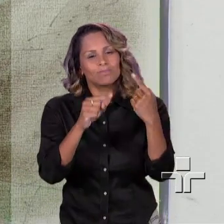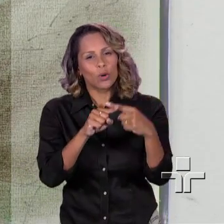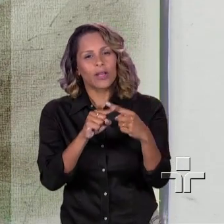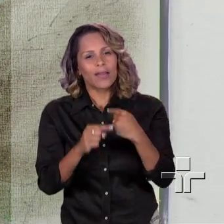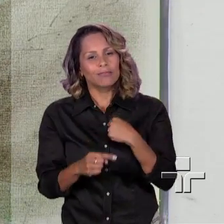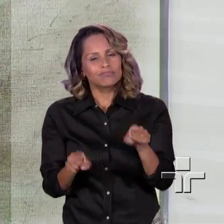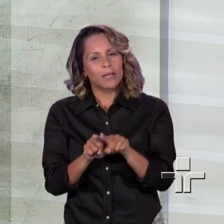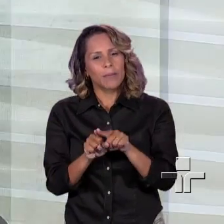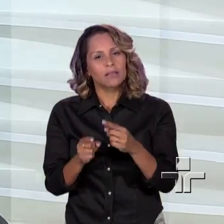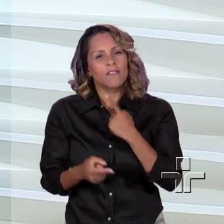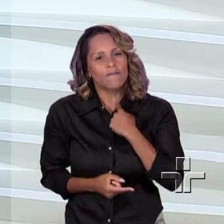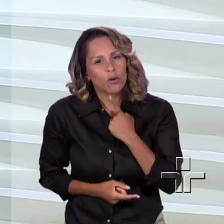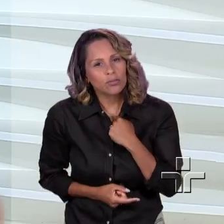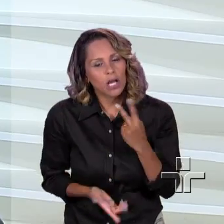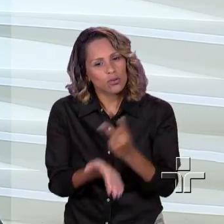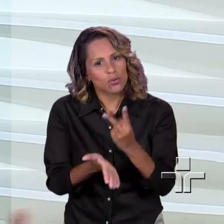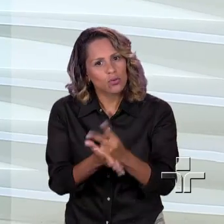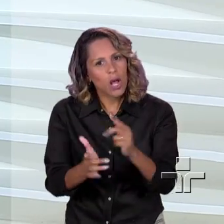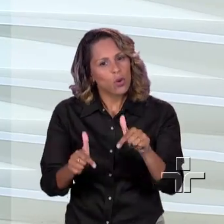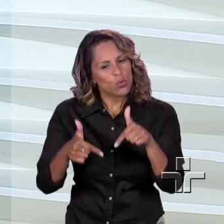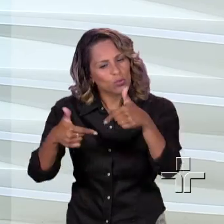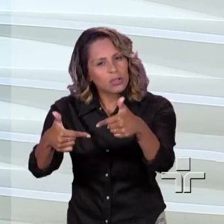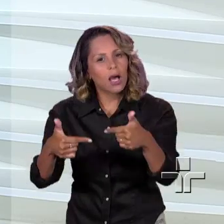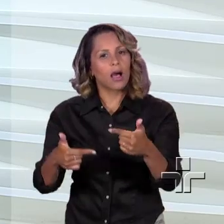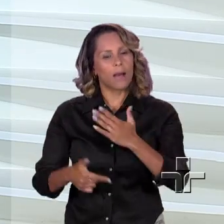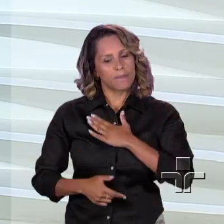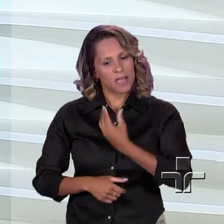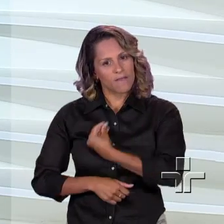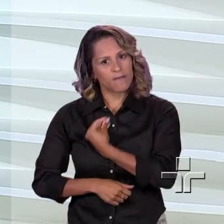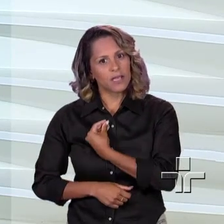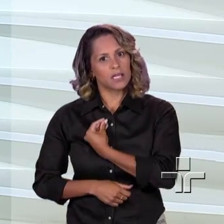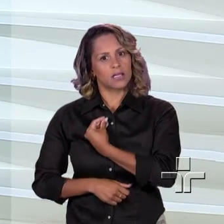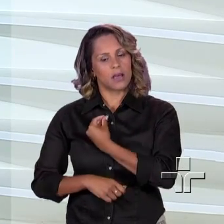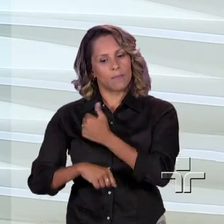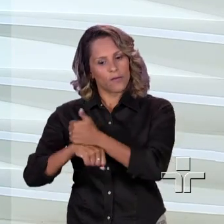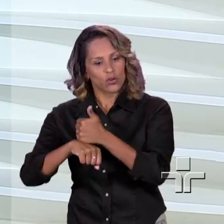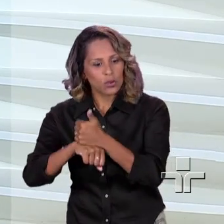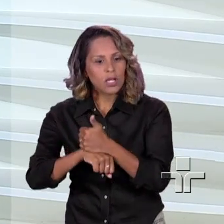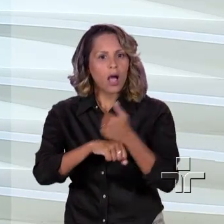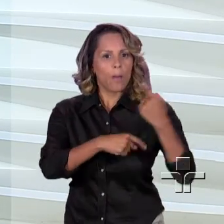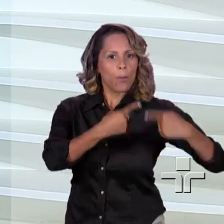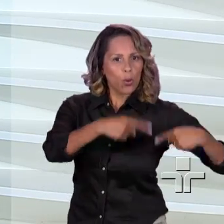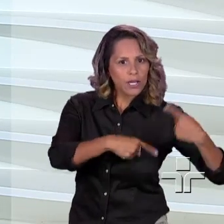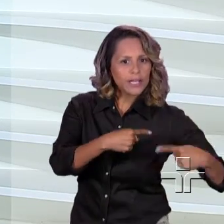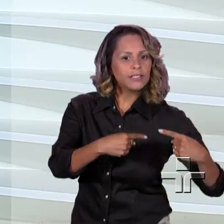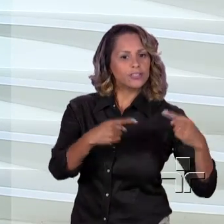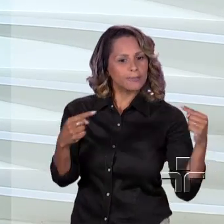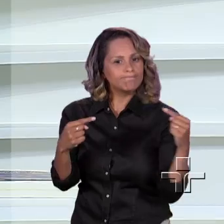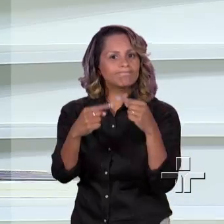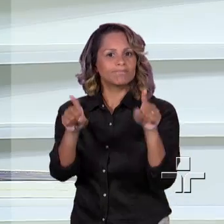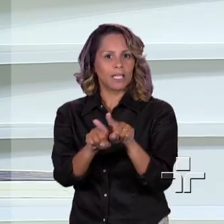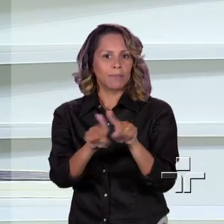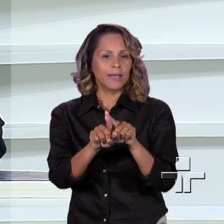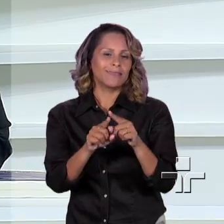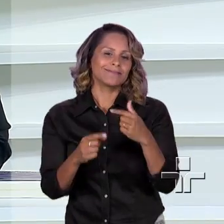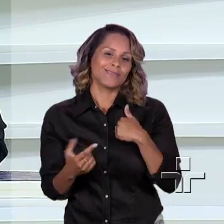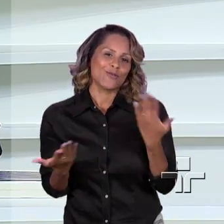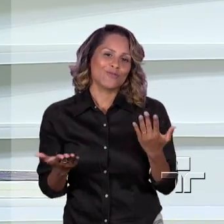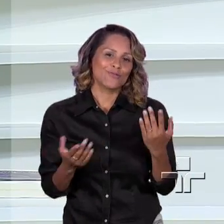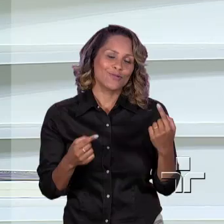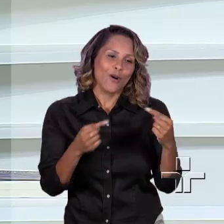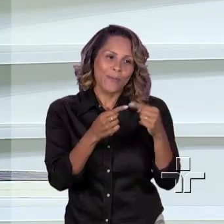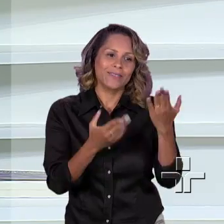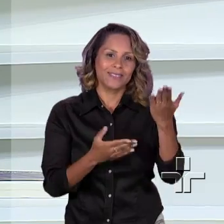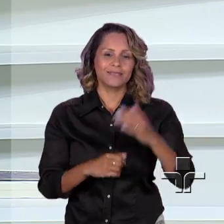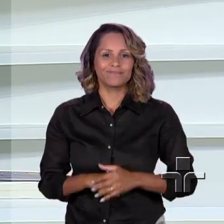lutando e combinando a minha vida profissional com a minha atuação política. Então, eu identifico muito com ele. James, infelizmente, a gente está